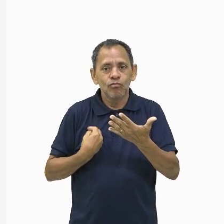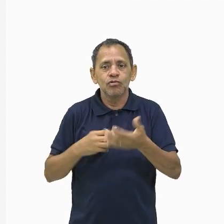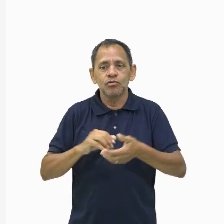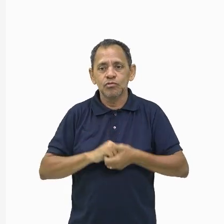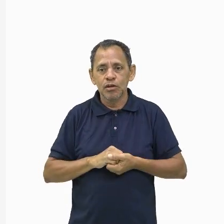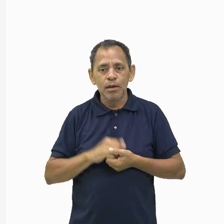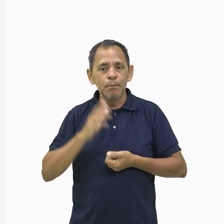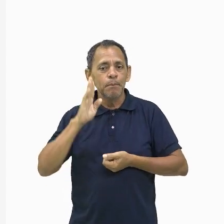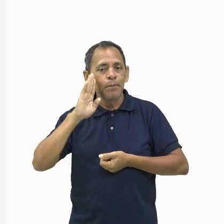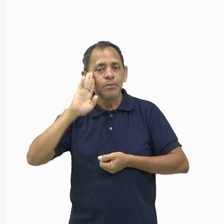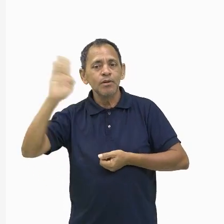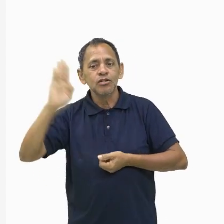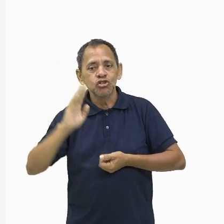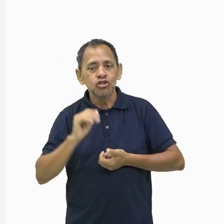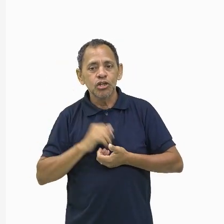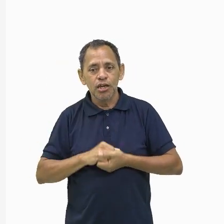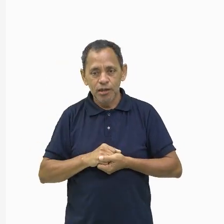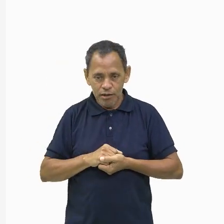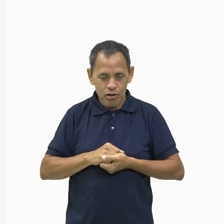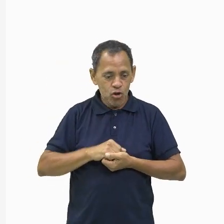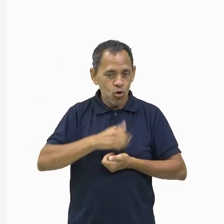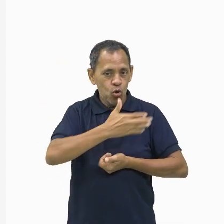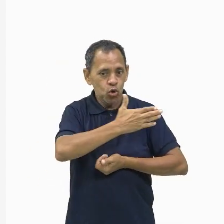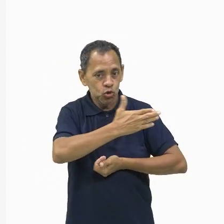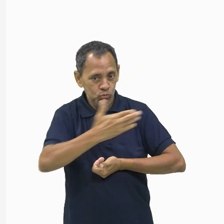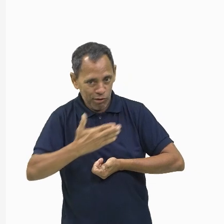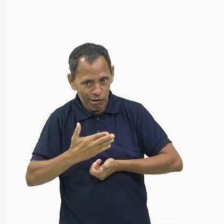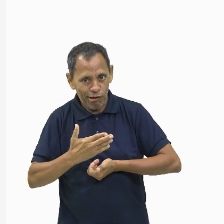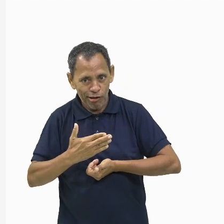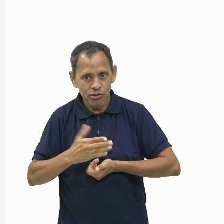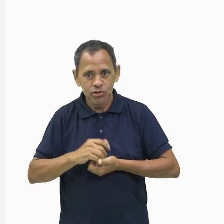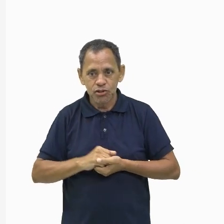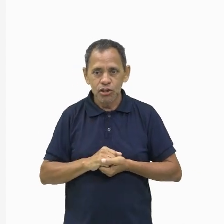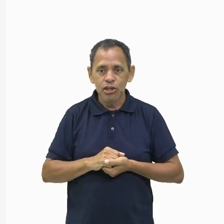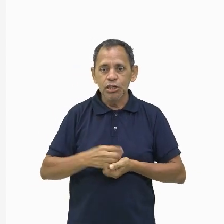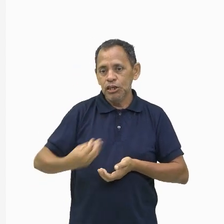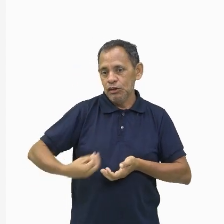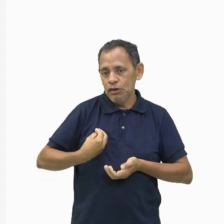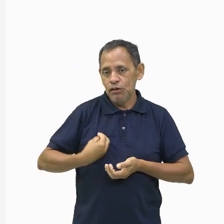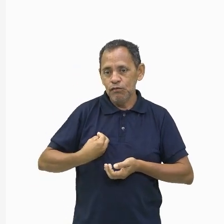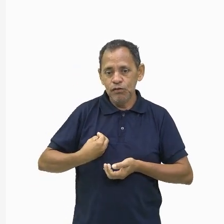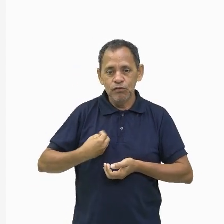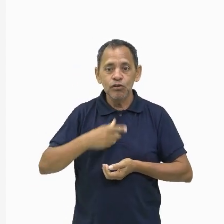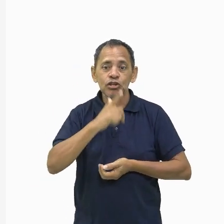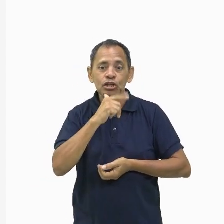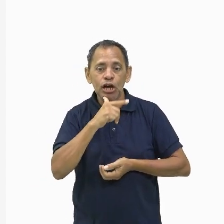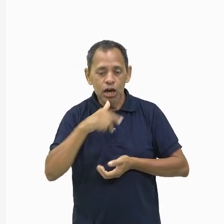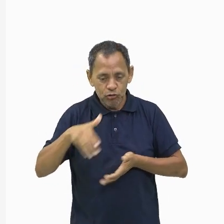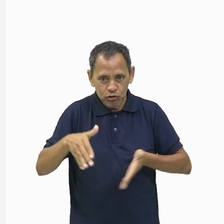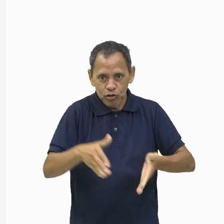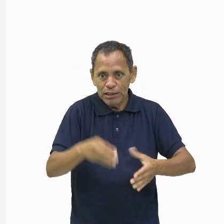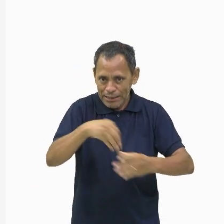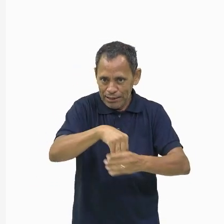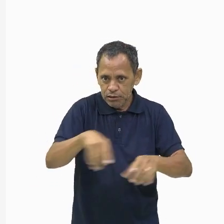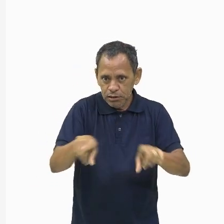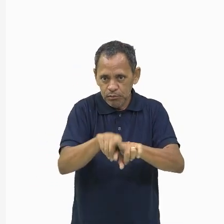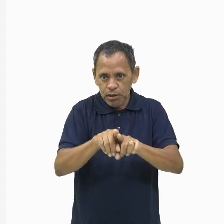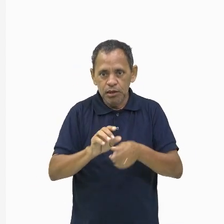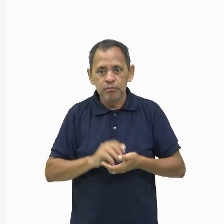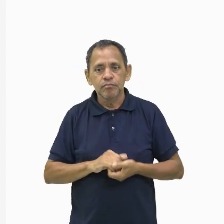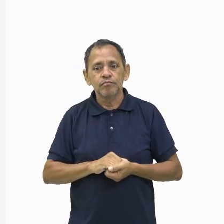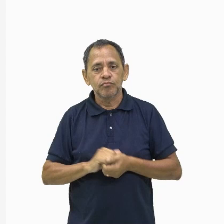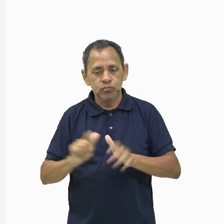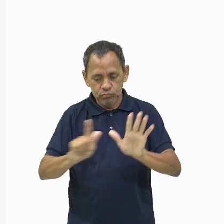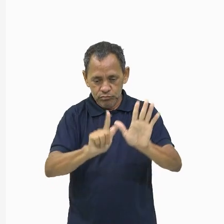aquáticos, eles vivem por causa desse gás dissolvido, que é o gás oxigênio.